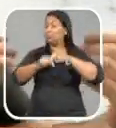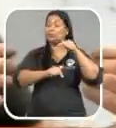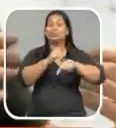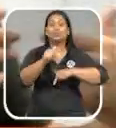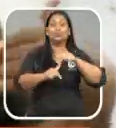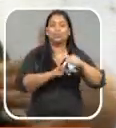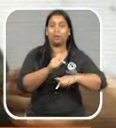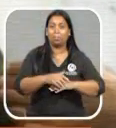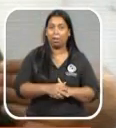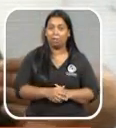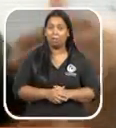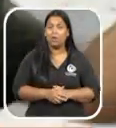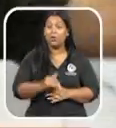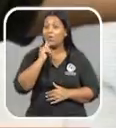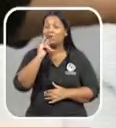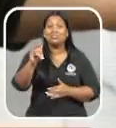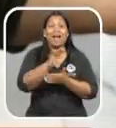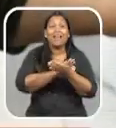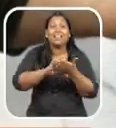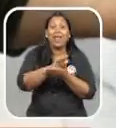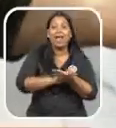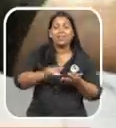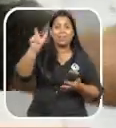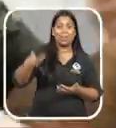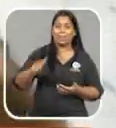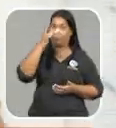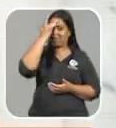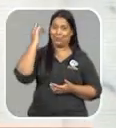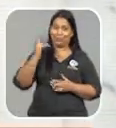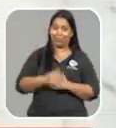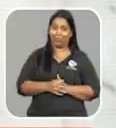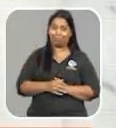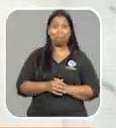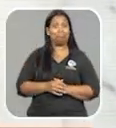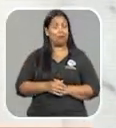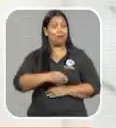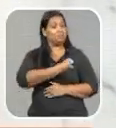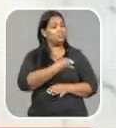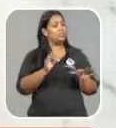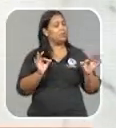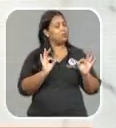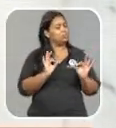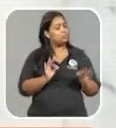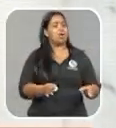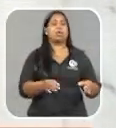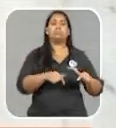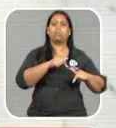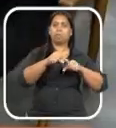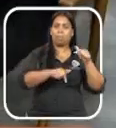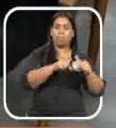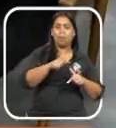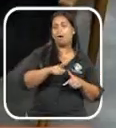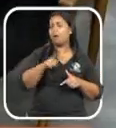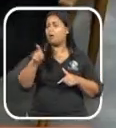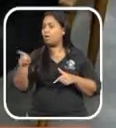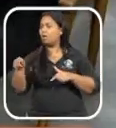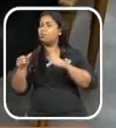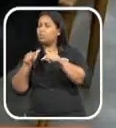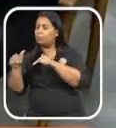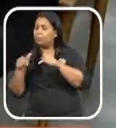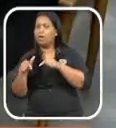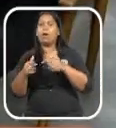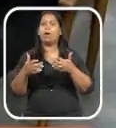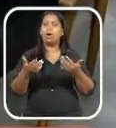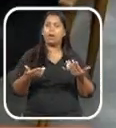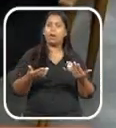sem comunicar ninguém. Aí o cara estava lá com a vida organizada, a esposa tem um trabalho aqui, ele trabalha 12 por 36, né? Aí